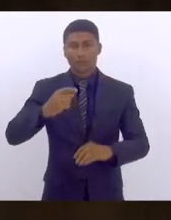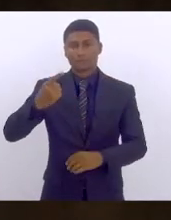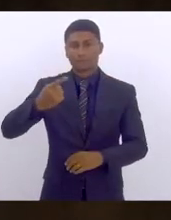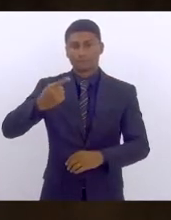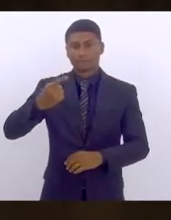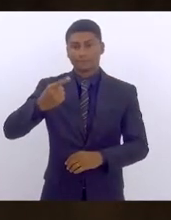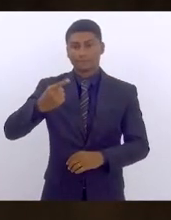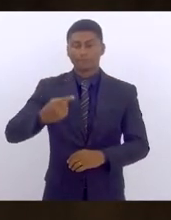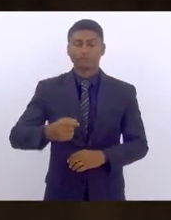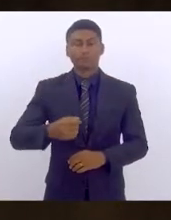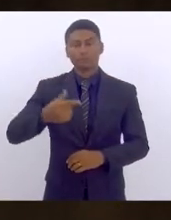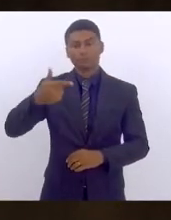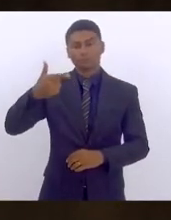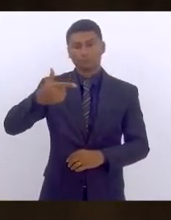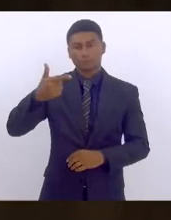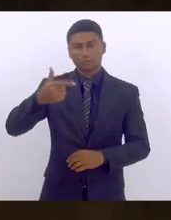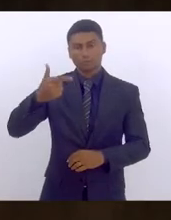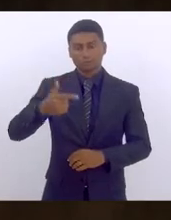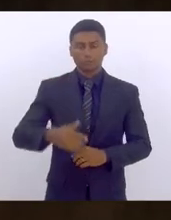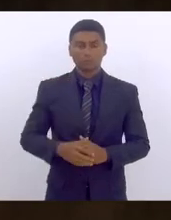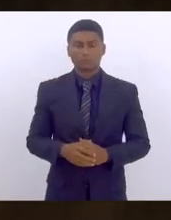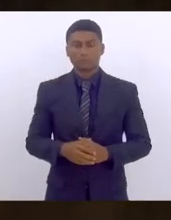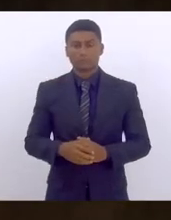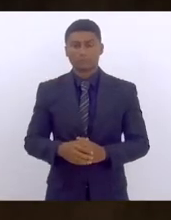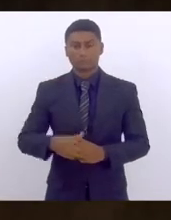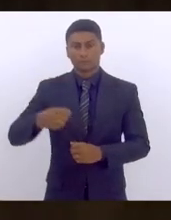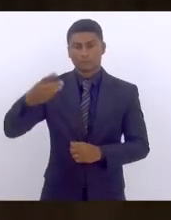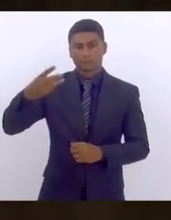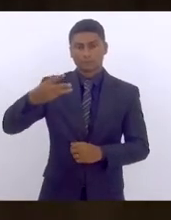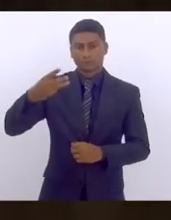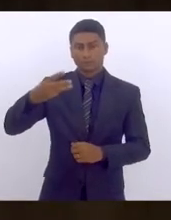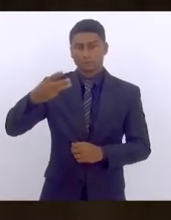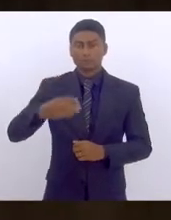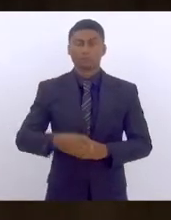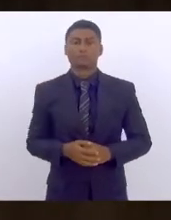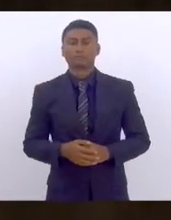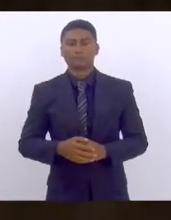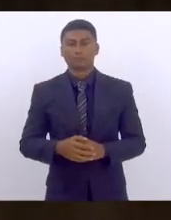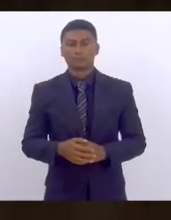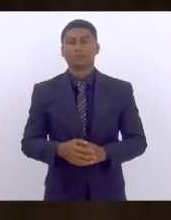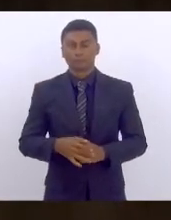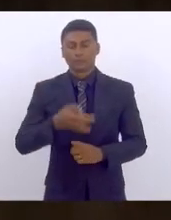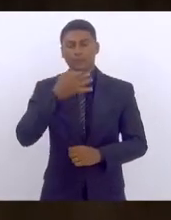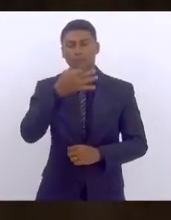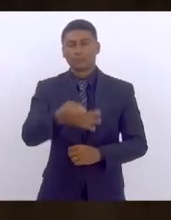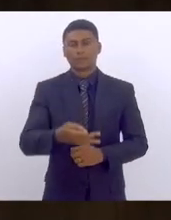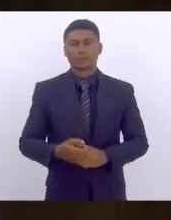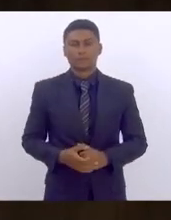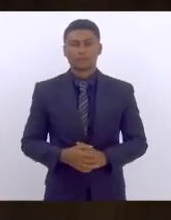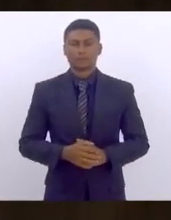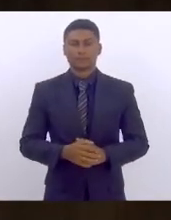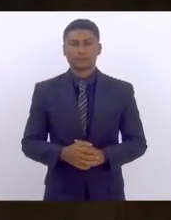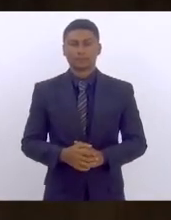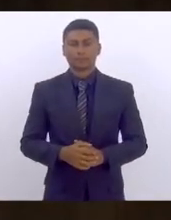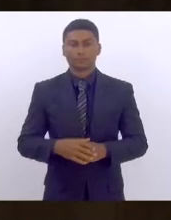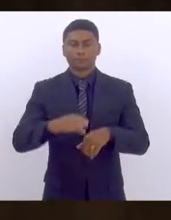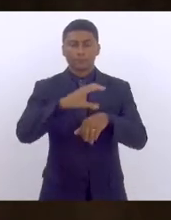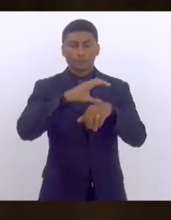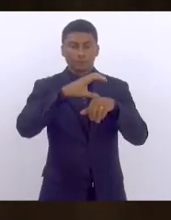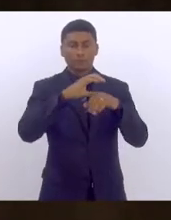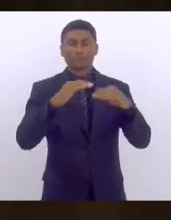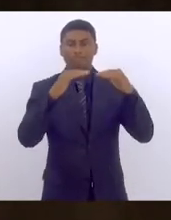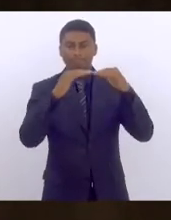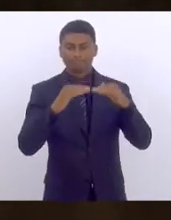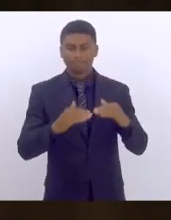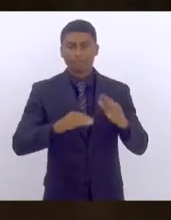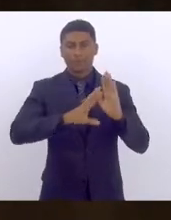1º, 2º e 3º. É o parecer, senhora presidente. Constitucionalidade com